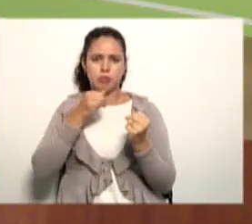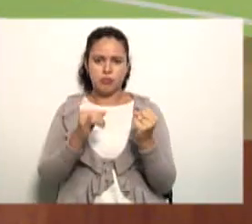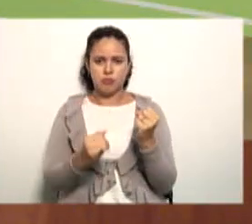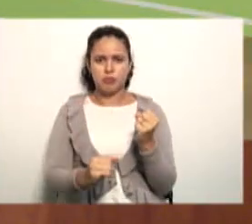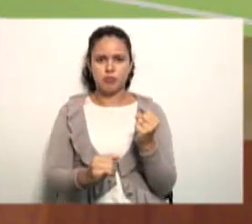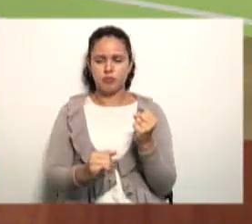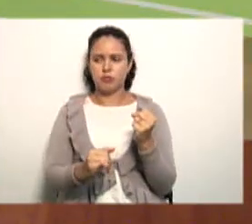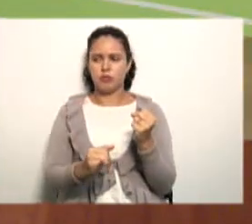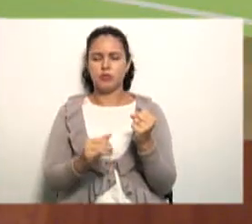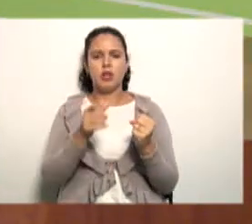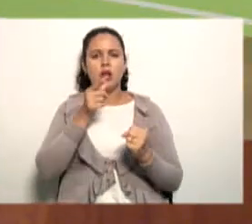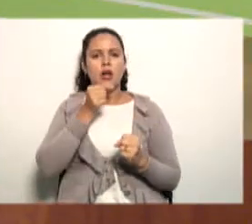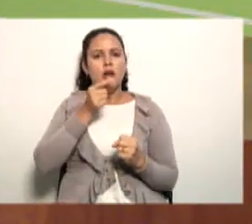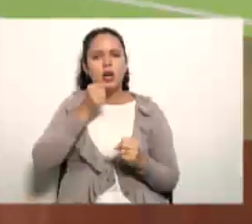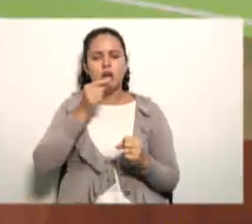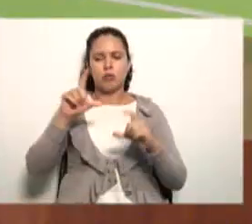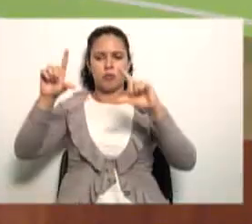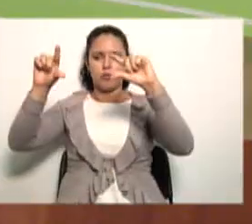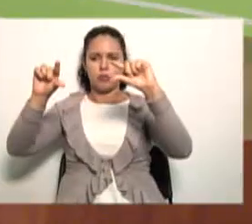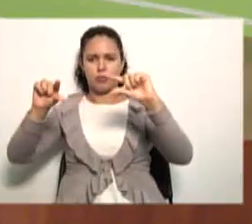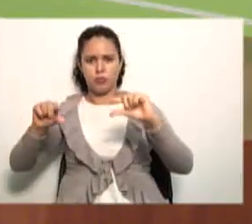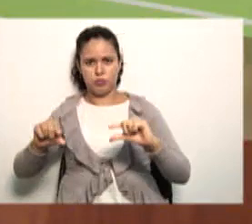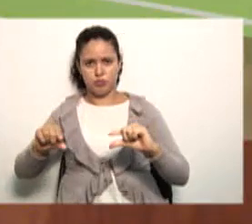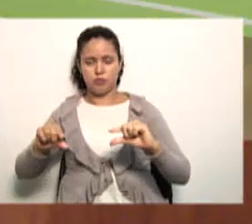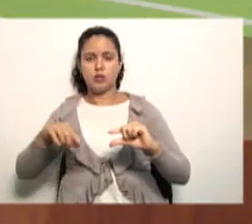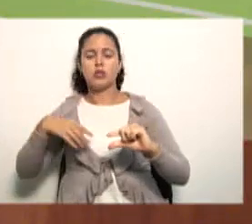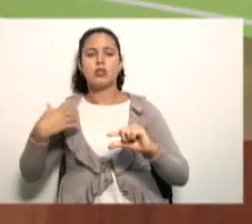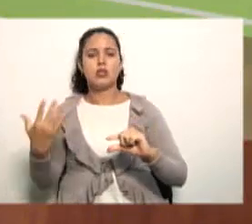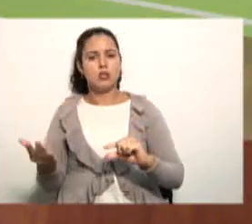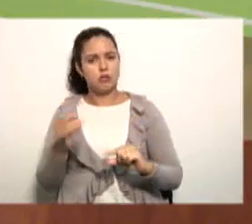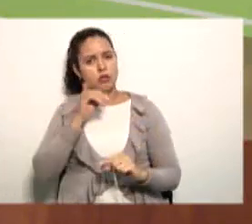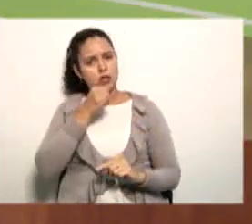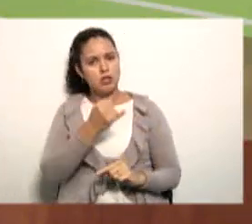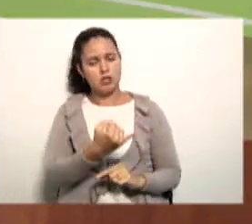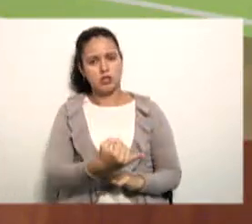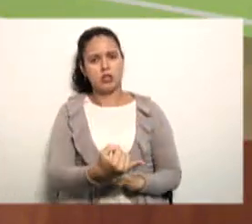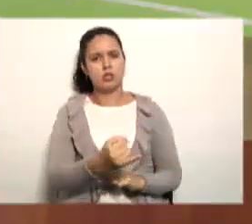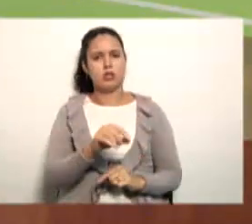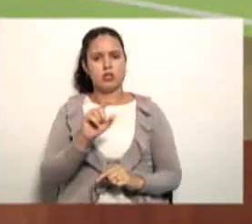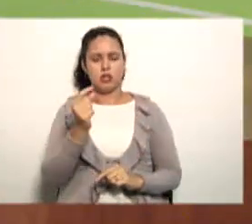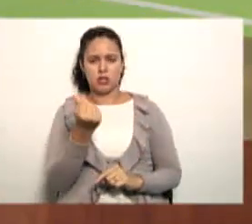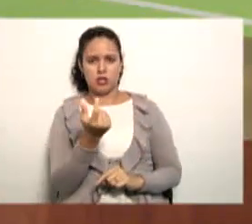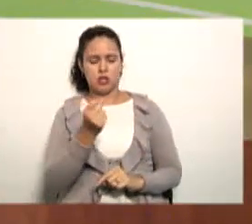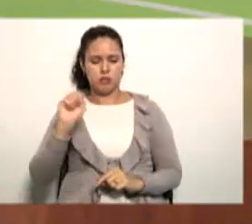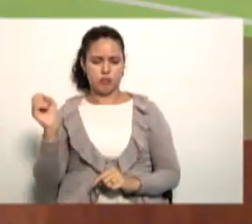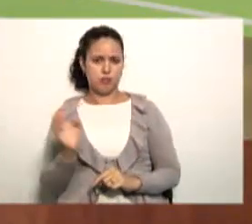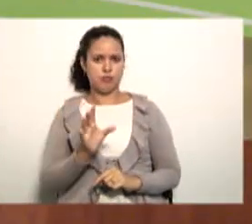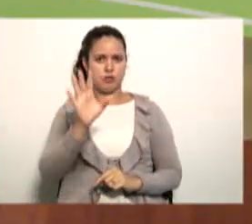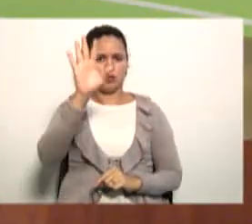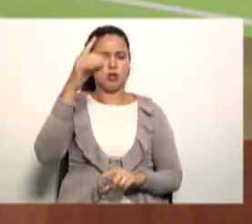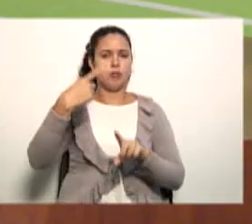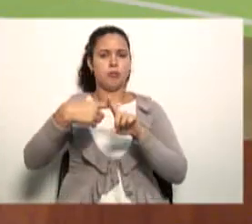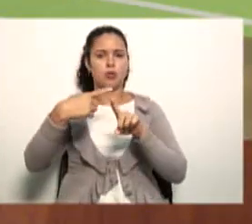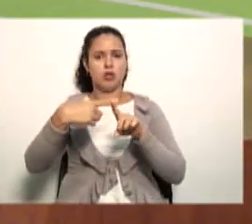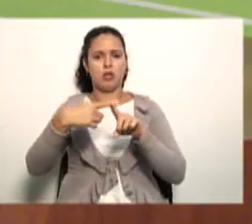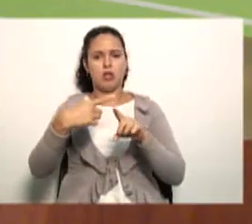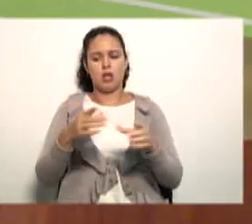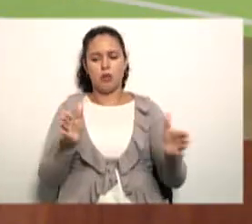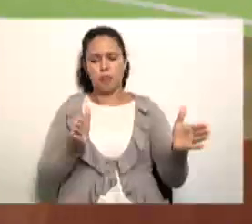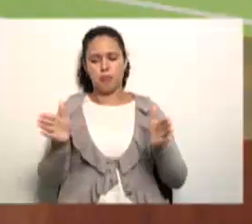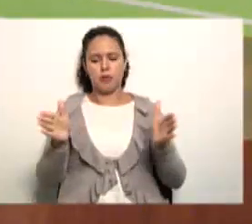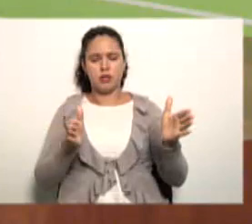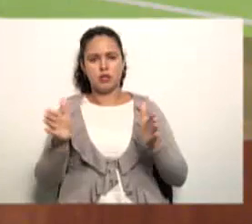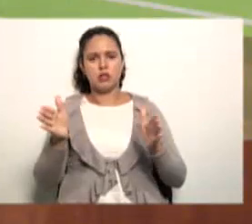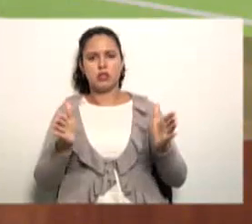água. Por isso, o custo dessa energia vai aumentar, com a chamada tarja vermelha nas contas de luz. Parece que em